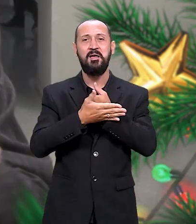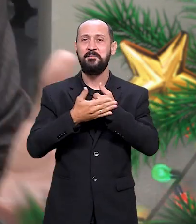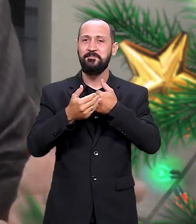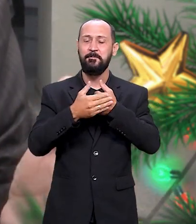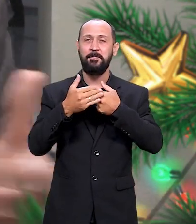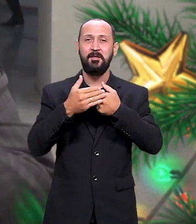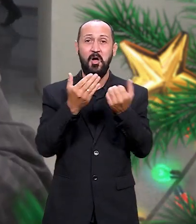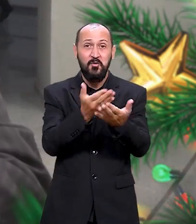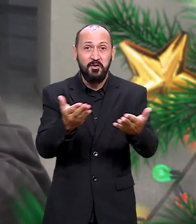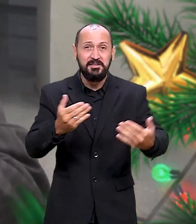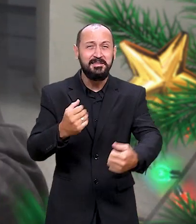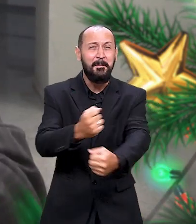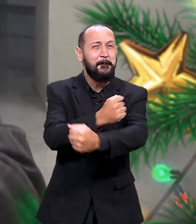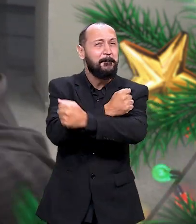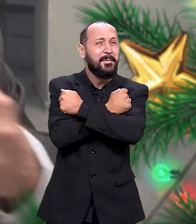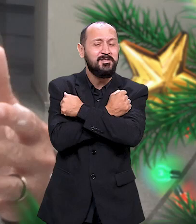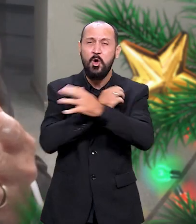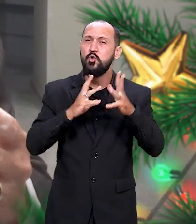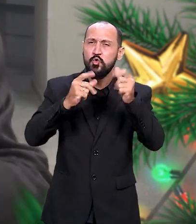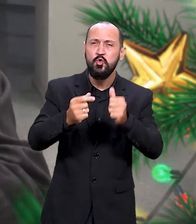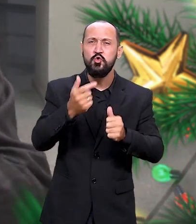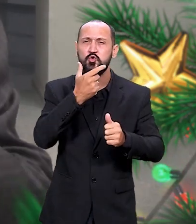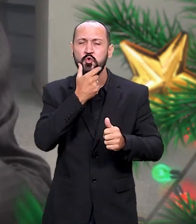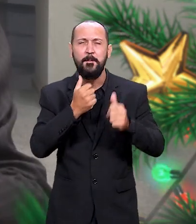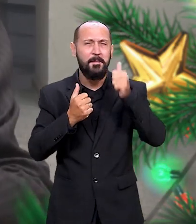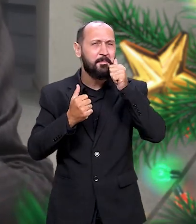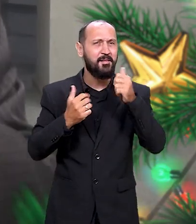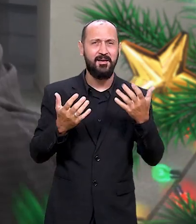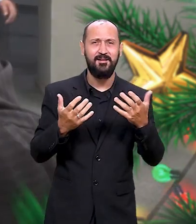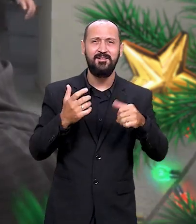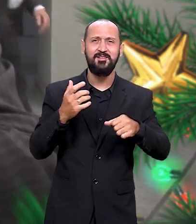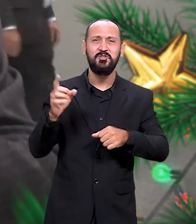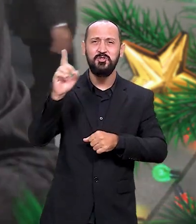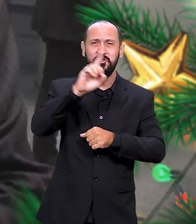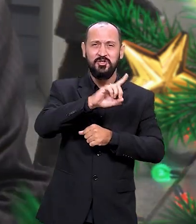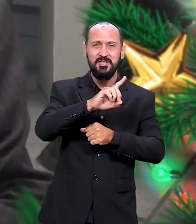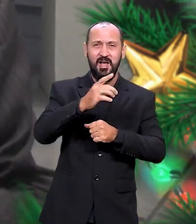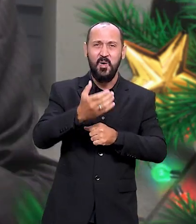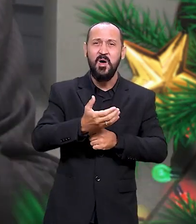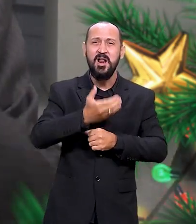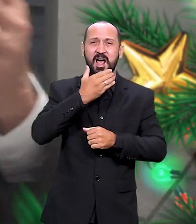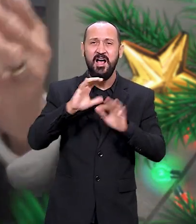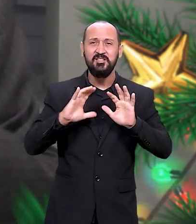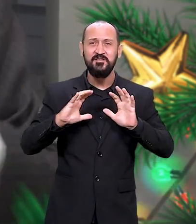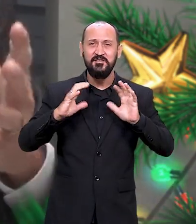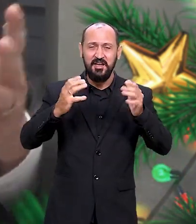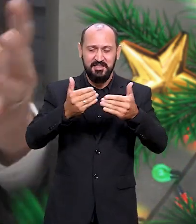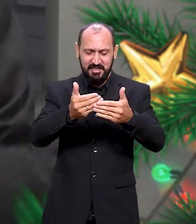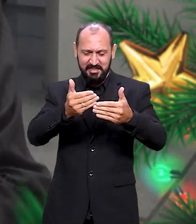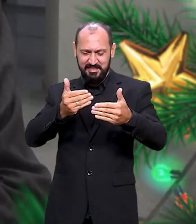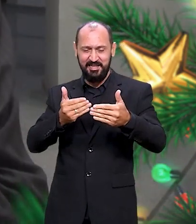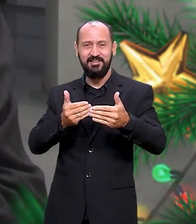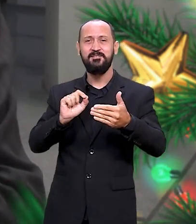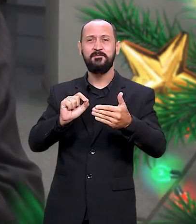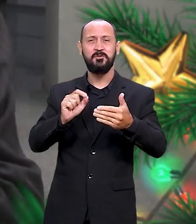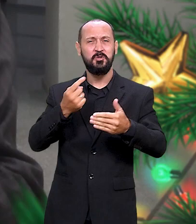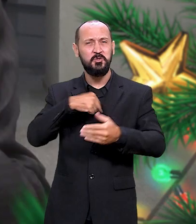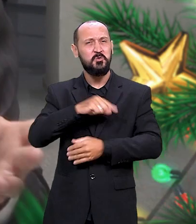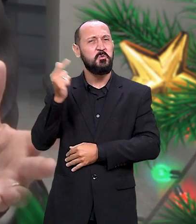e carinhosa possível abraçá-los, a todos, homens e mulheres, nestes dias que antecedem as festas de